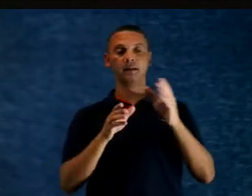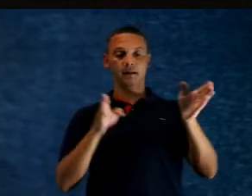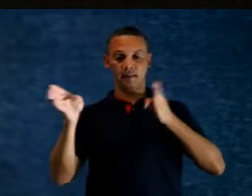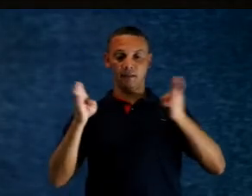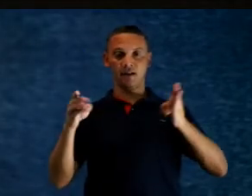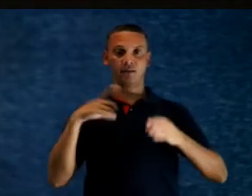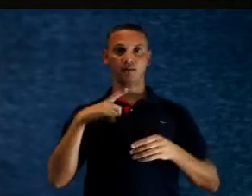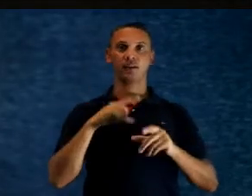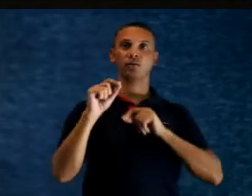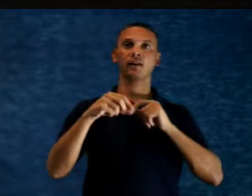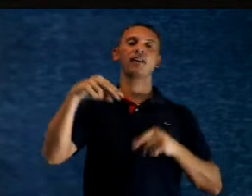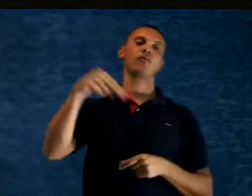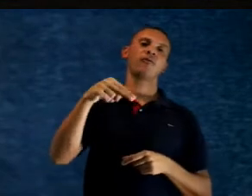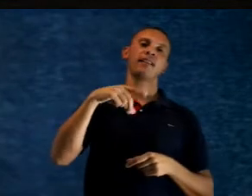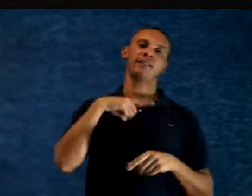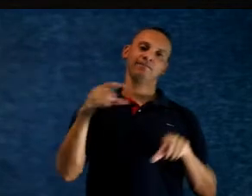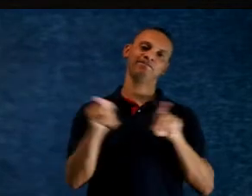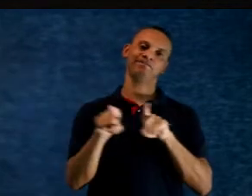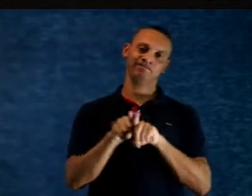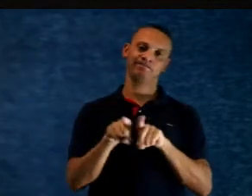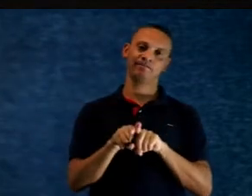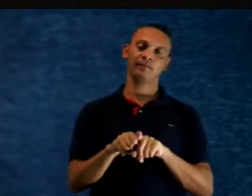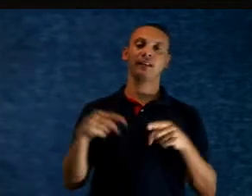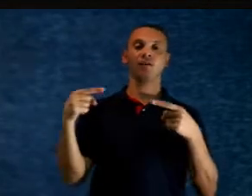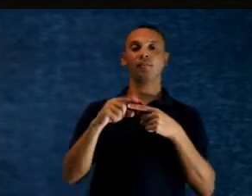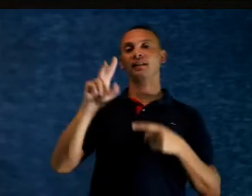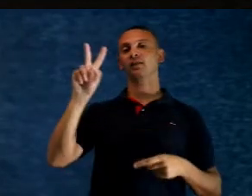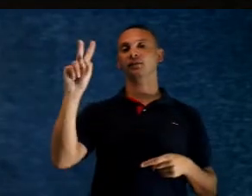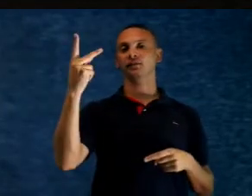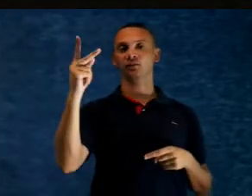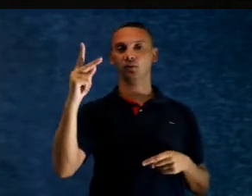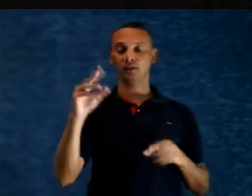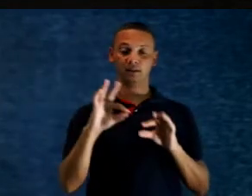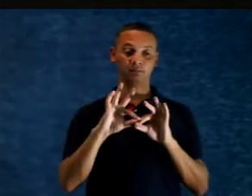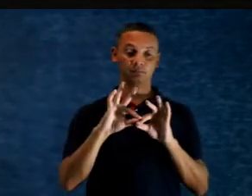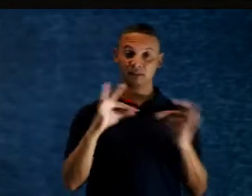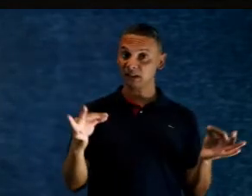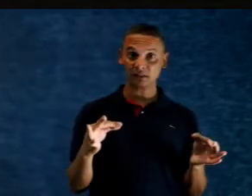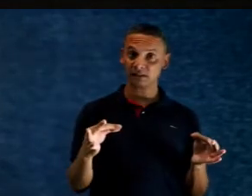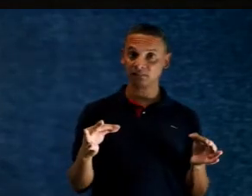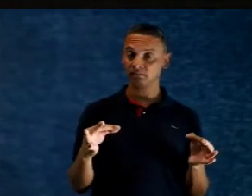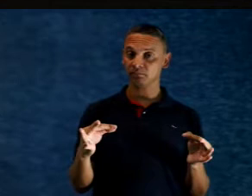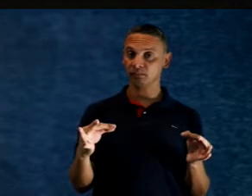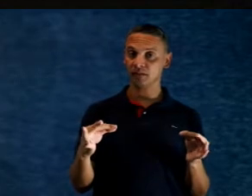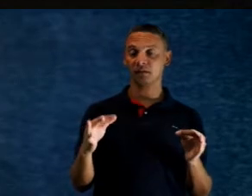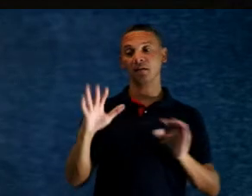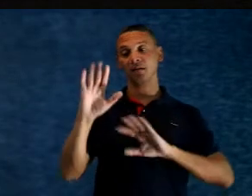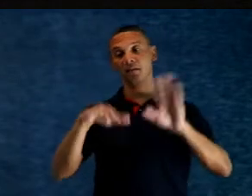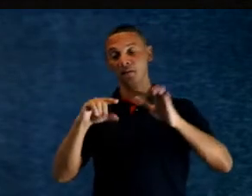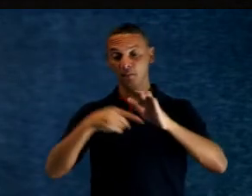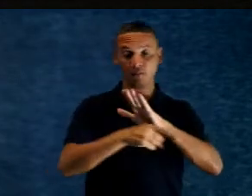tem tão poucos personagens quanto o conto, nem tantos quanto o romance. Então, é mais ou menos um